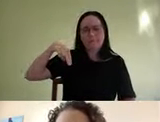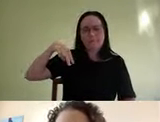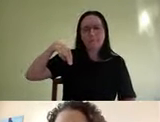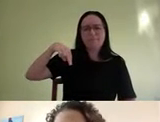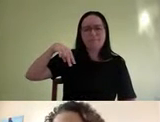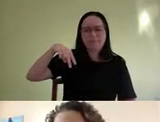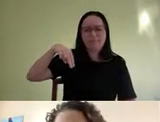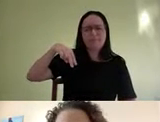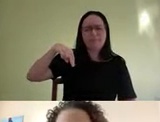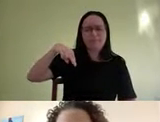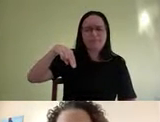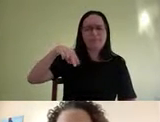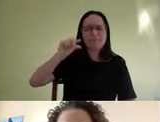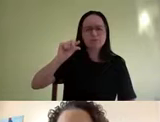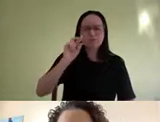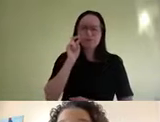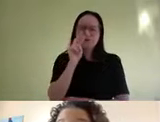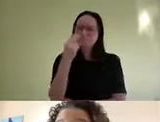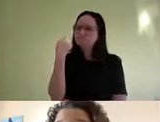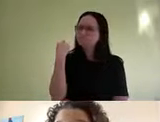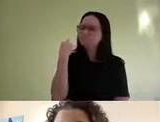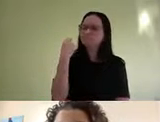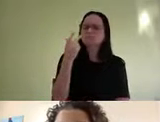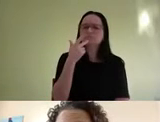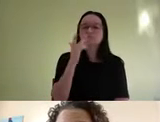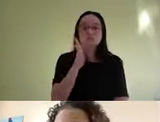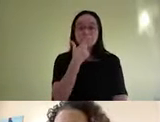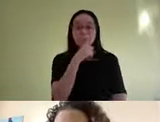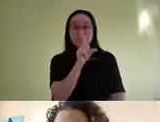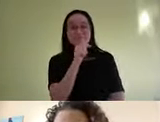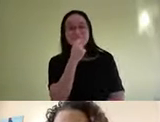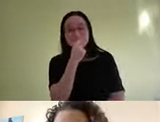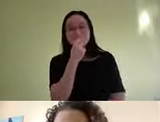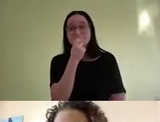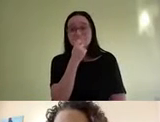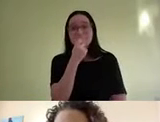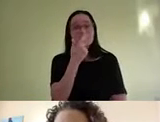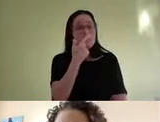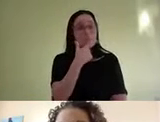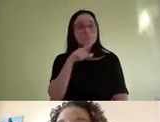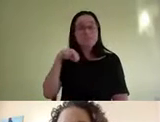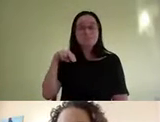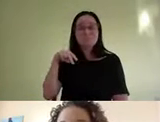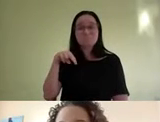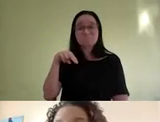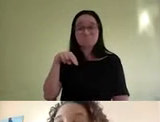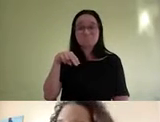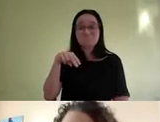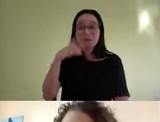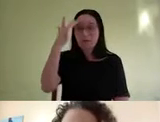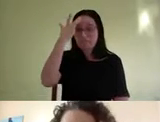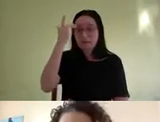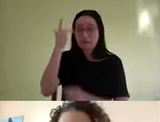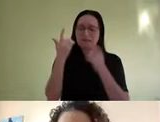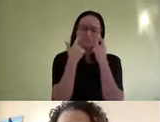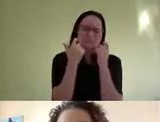percebi, eu olhava pra trás e percebia, nossa, eu consegui, mais um dia que eu consegui. Aí no dia seguinte eu acordava, eu